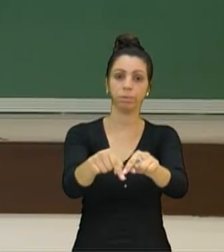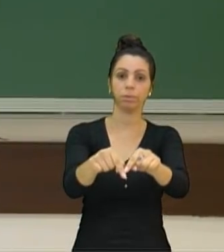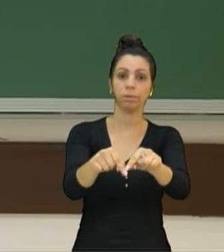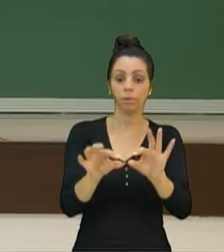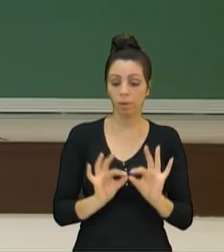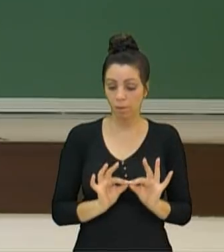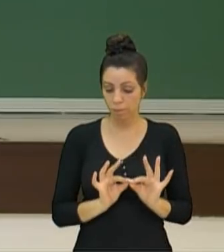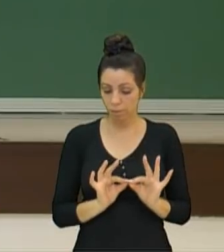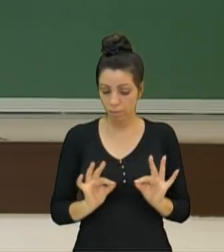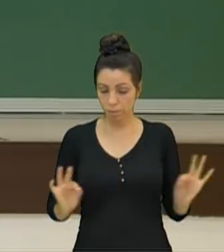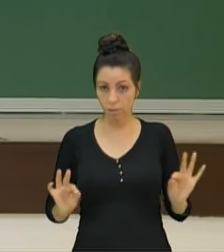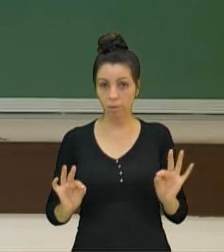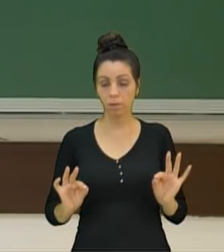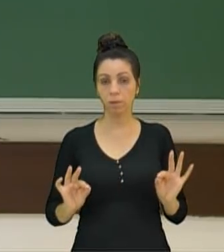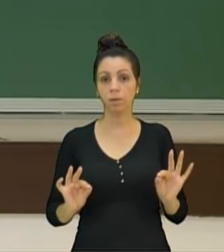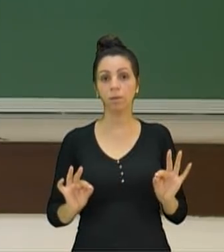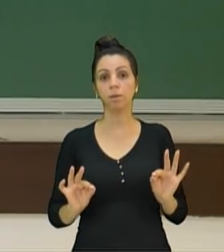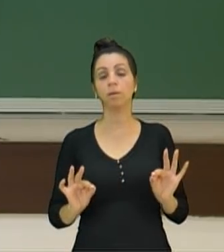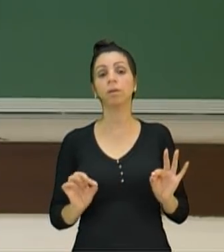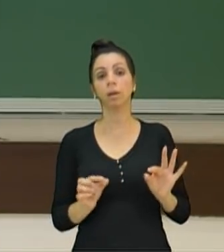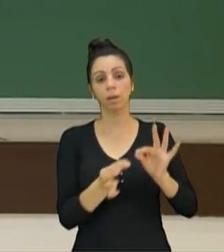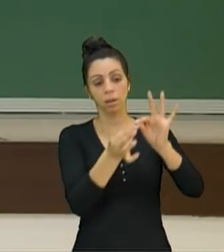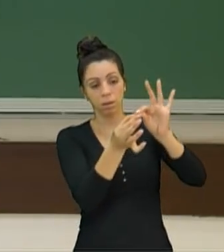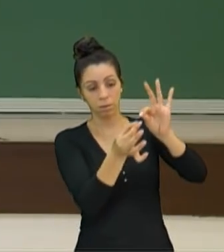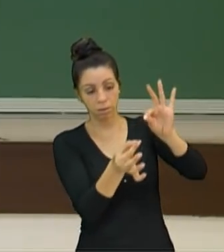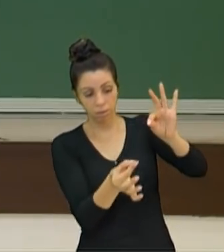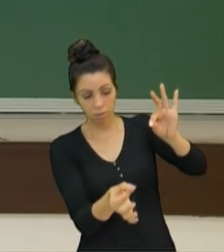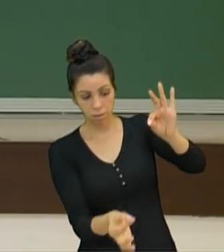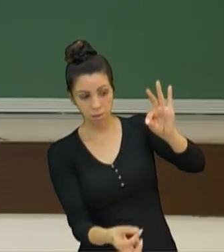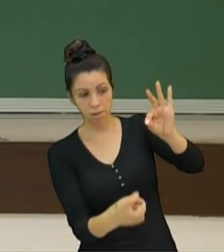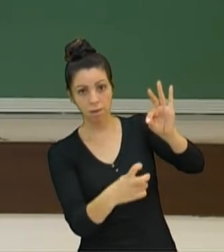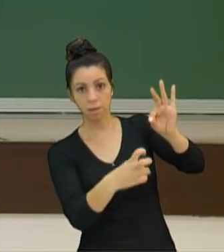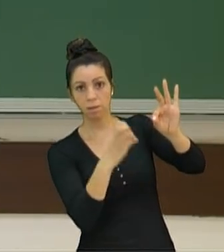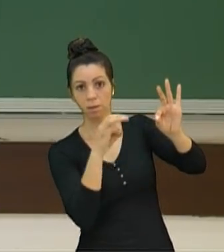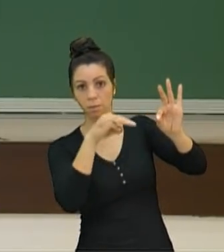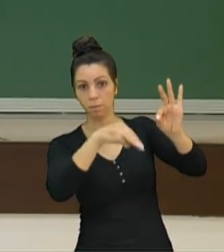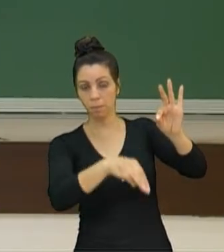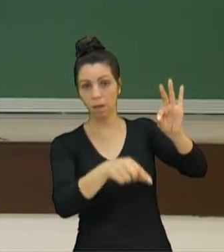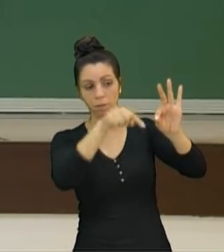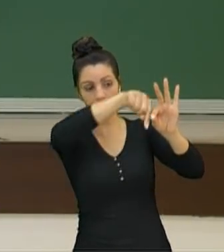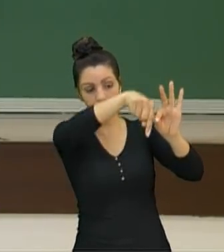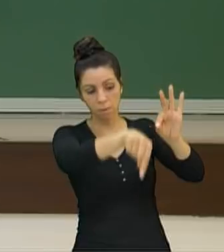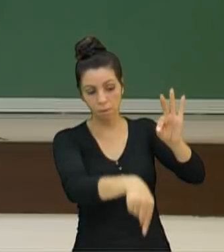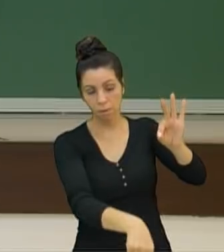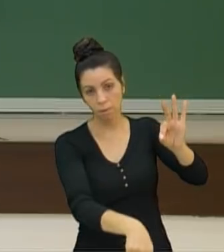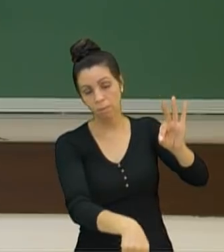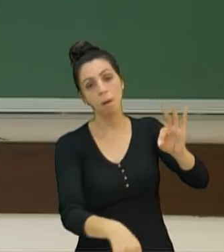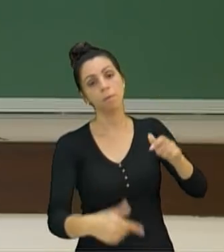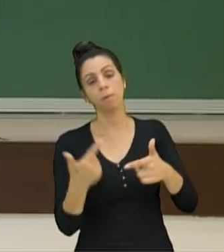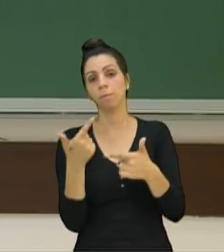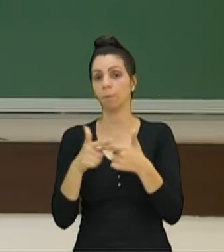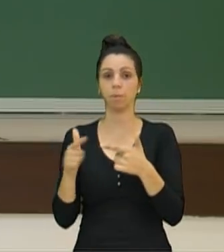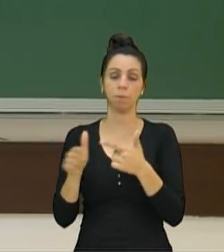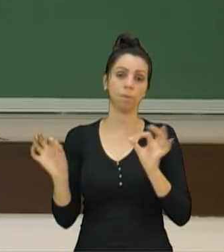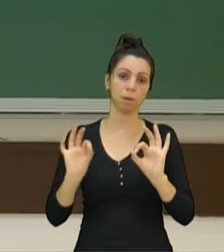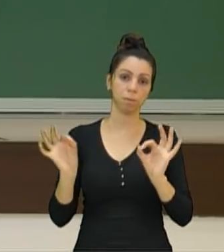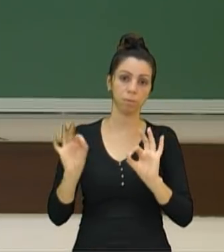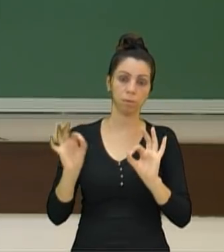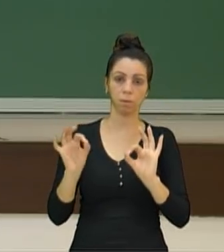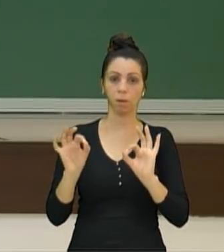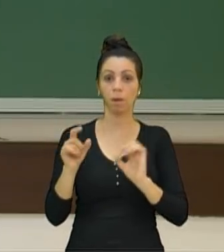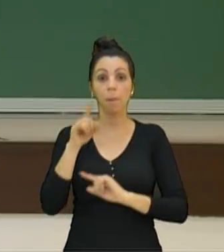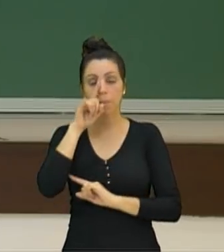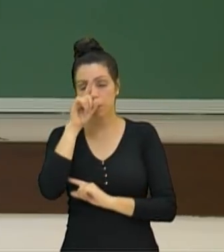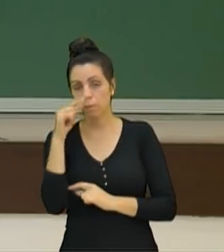5 metros de profundidade, exatamente para que a gente não tenha nenhum problema, nenhum risco de